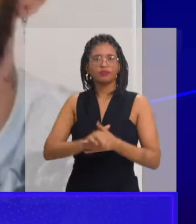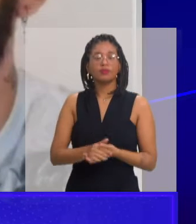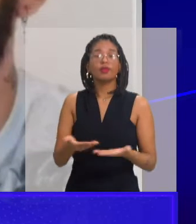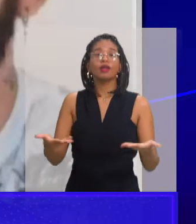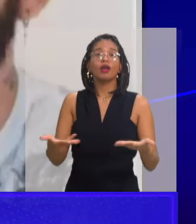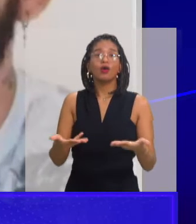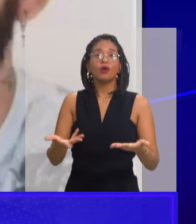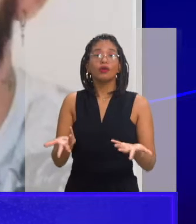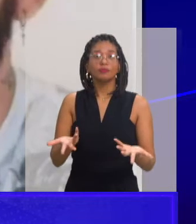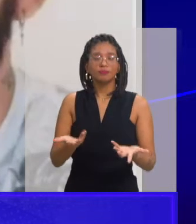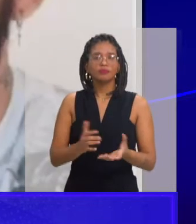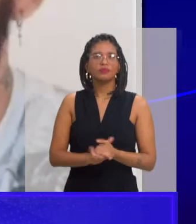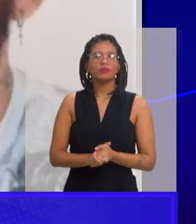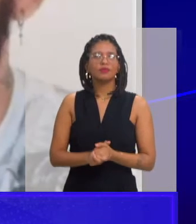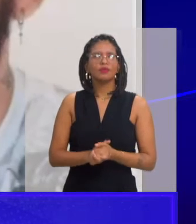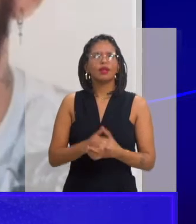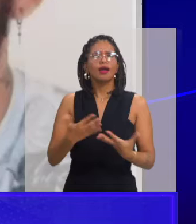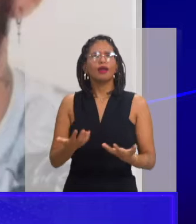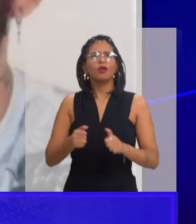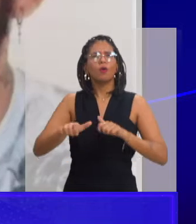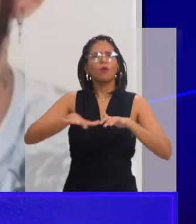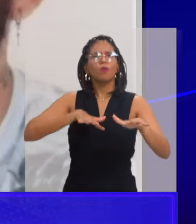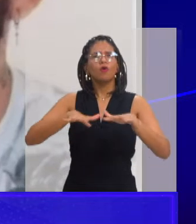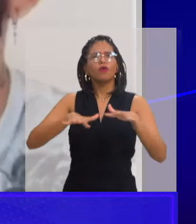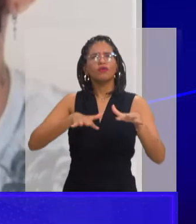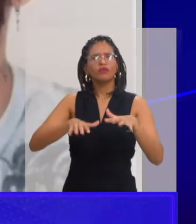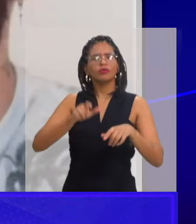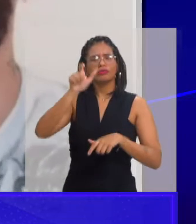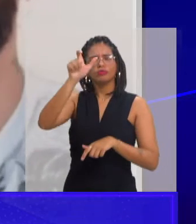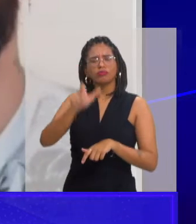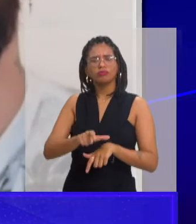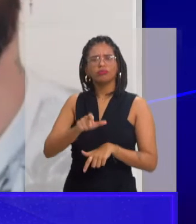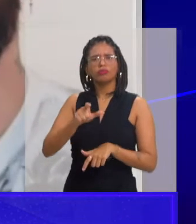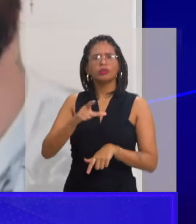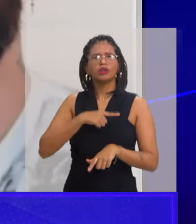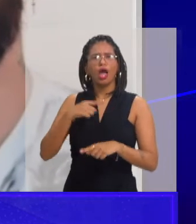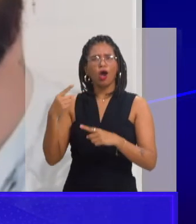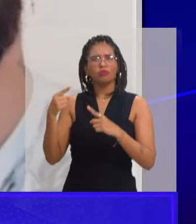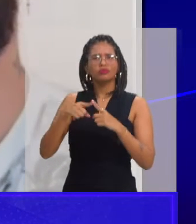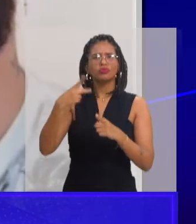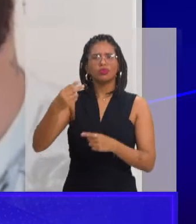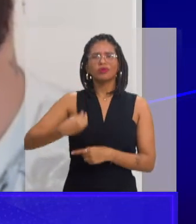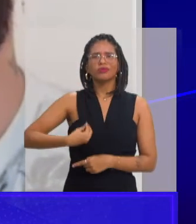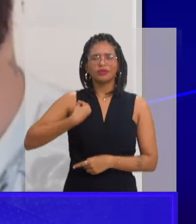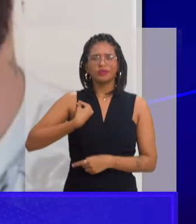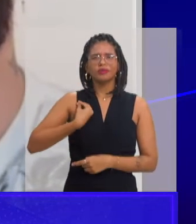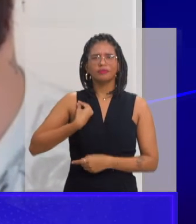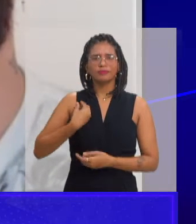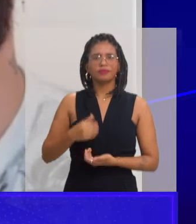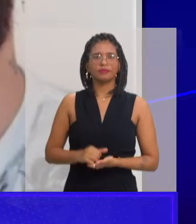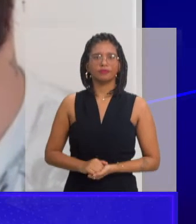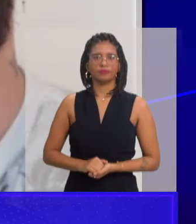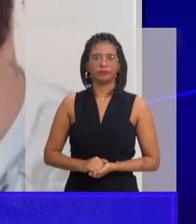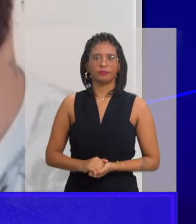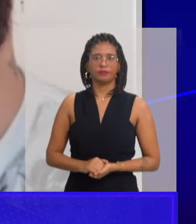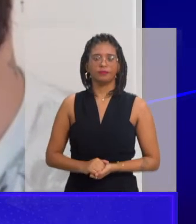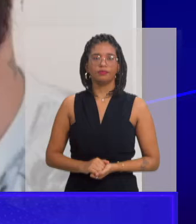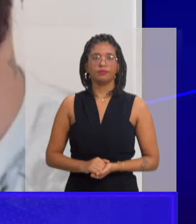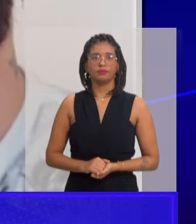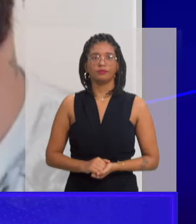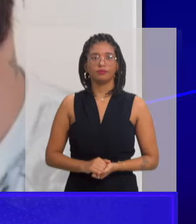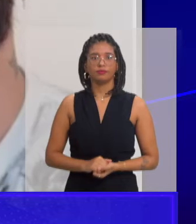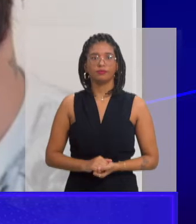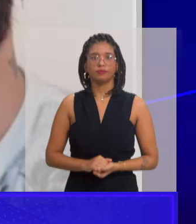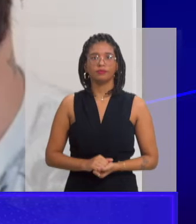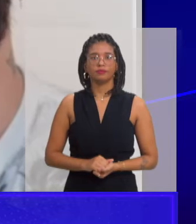Bom, você tinha uma vida muito ativa, você falou aí que tinha uma vida muito ativa, participava de diversos movimentos. E